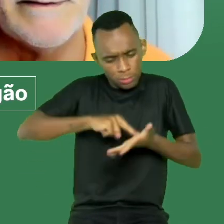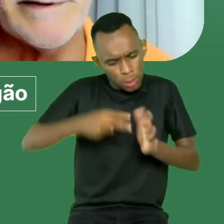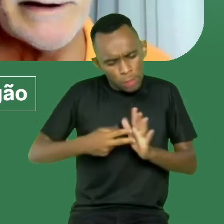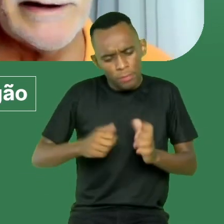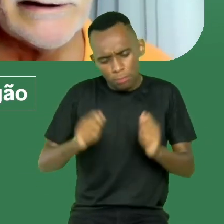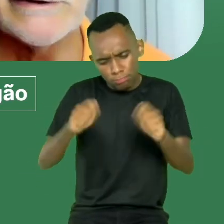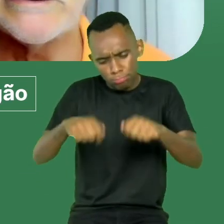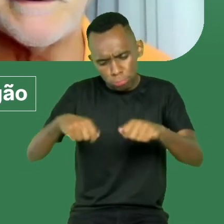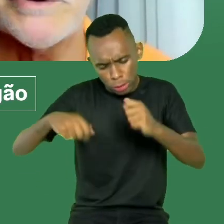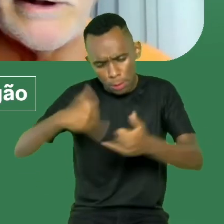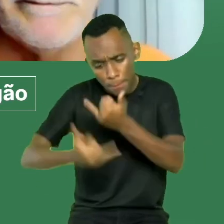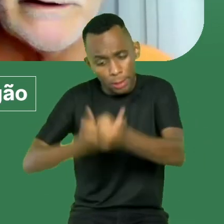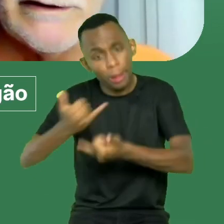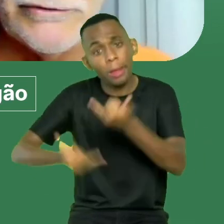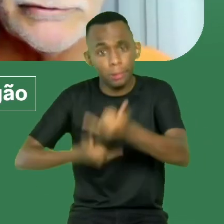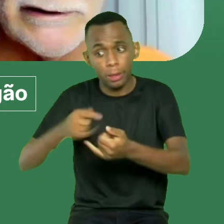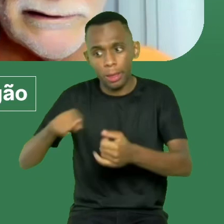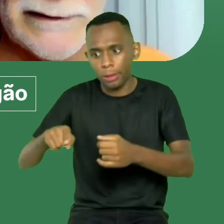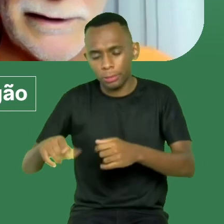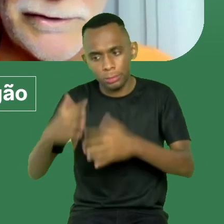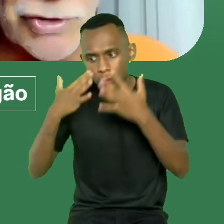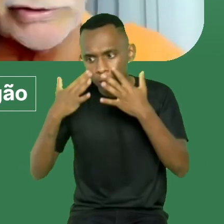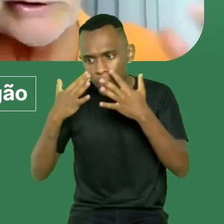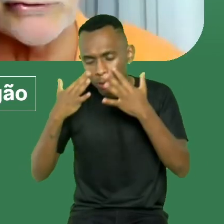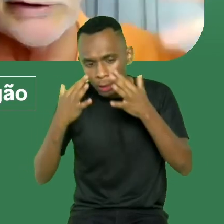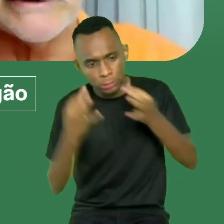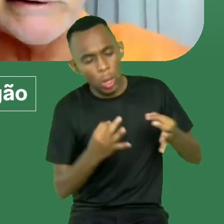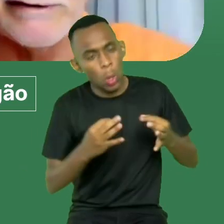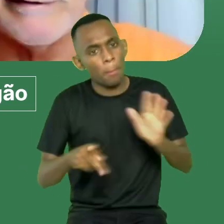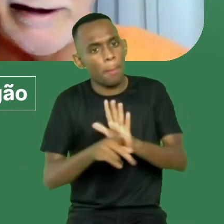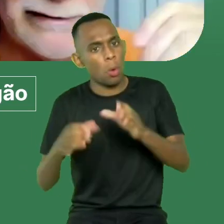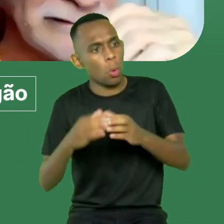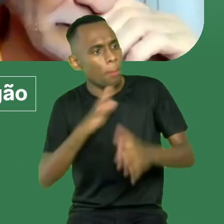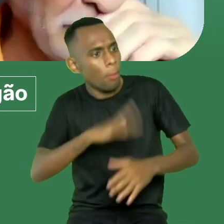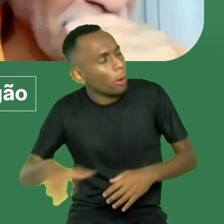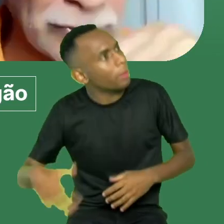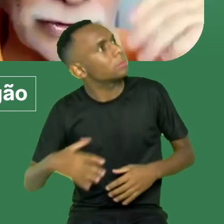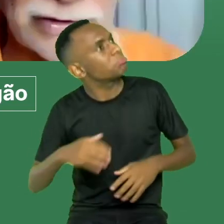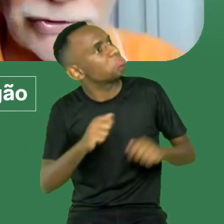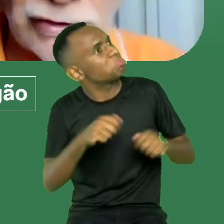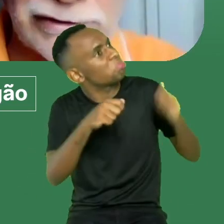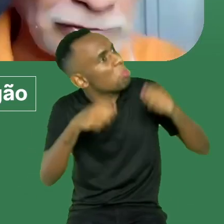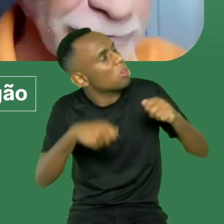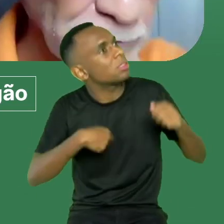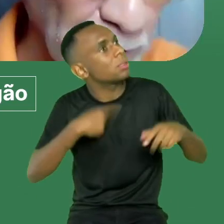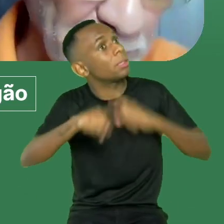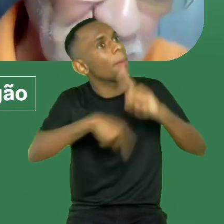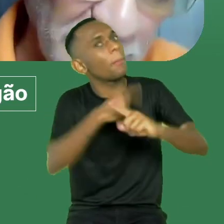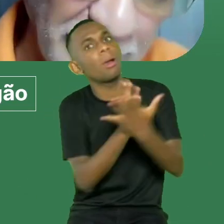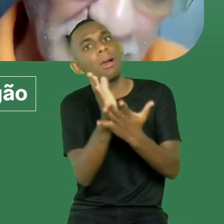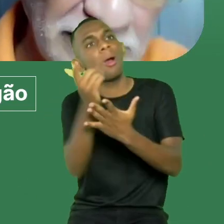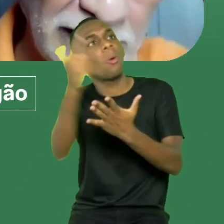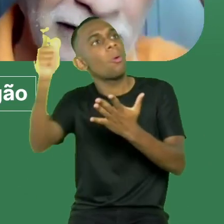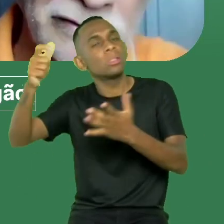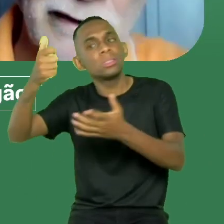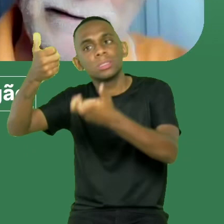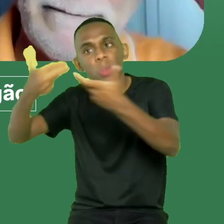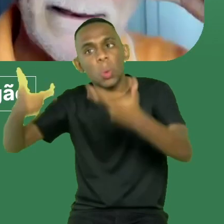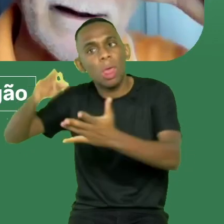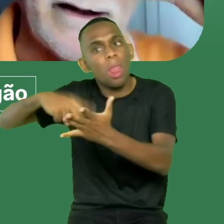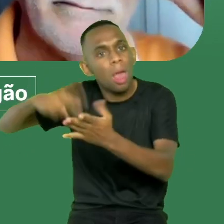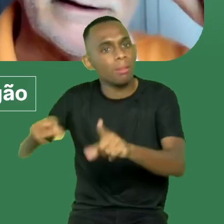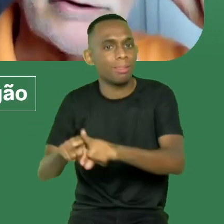entrada para a criança se apaixonar pela leitura. De outras coisas, ela vai lendo outras coisas no futuro, à medida que vai